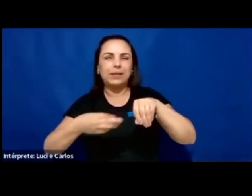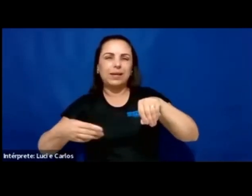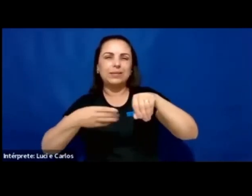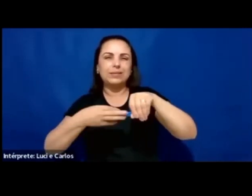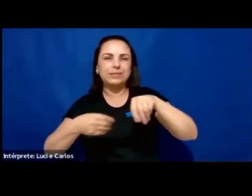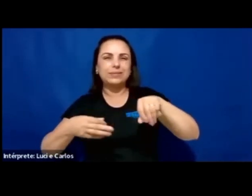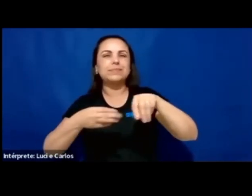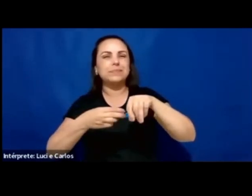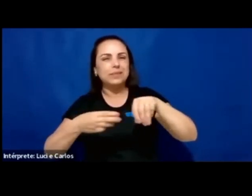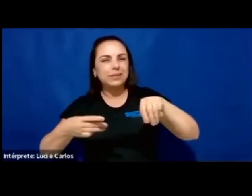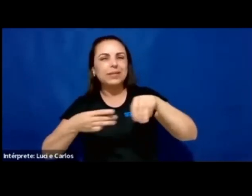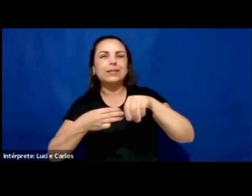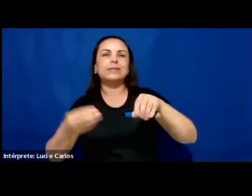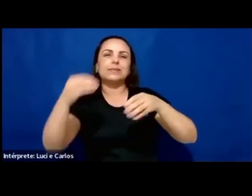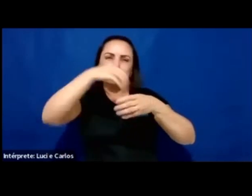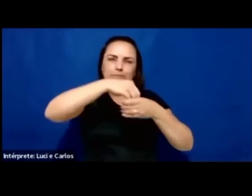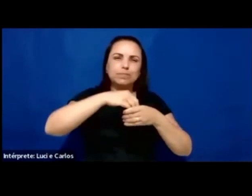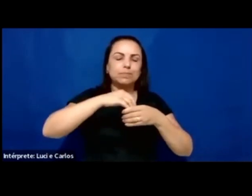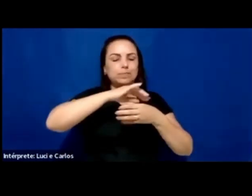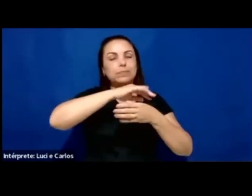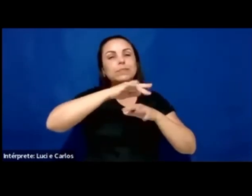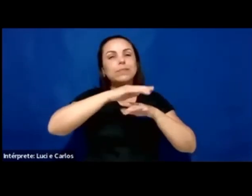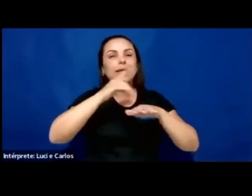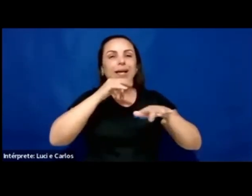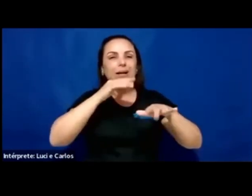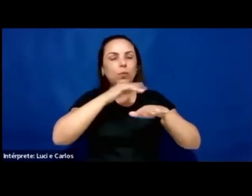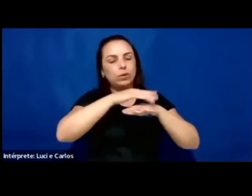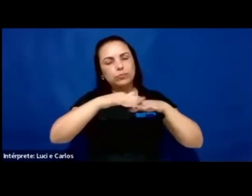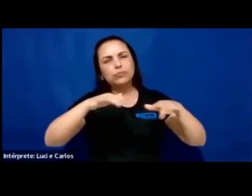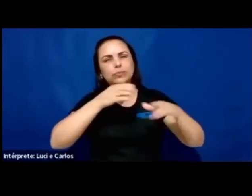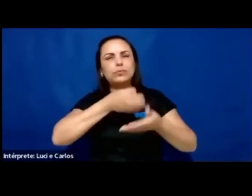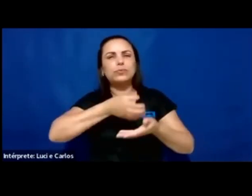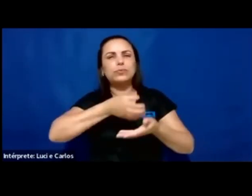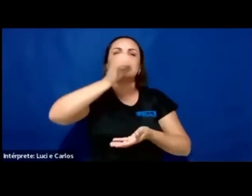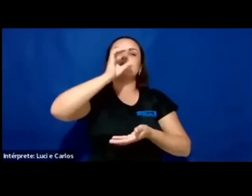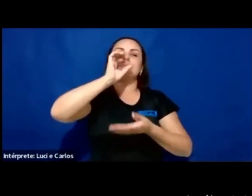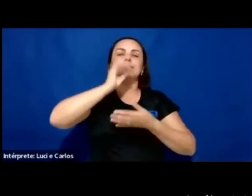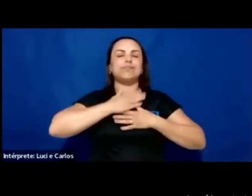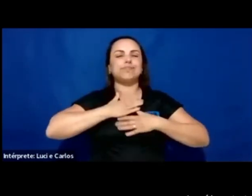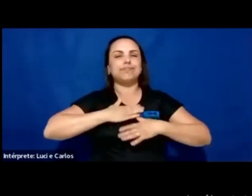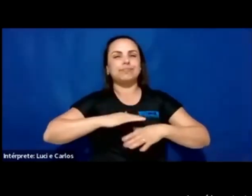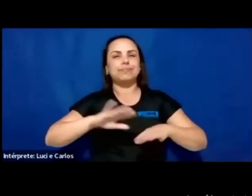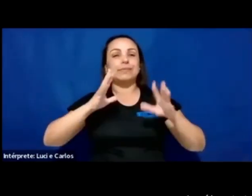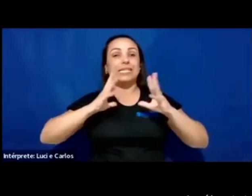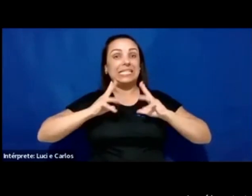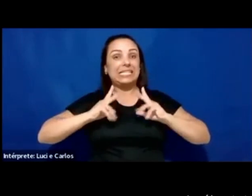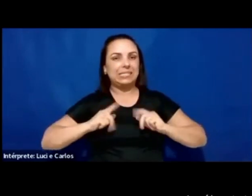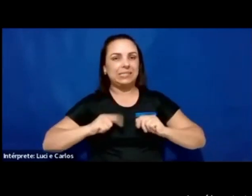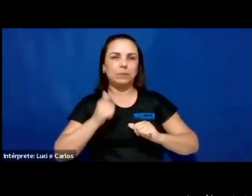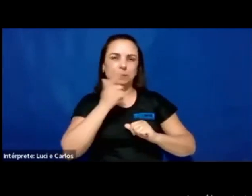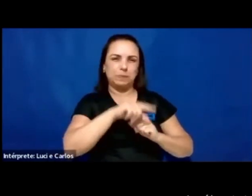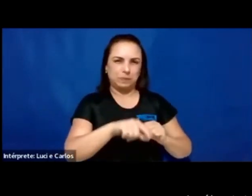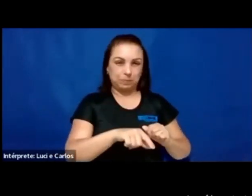isso é importante. Uma dieta rica em açúcar é acidificante. Uma dieta rica em farinha